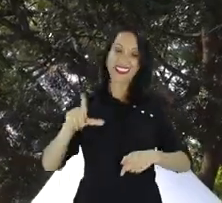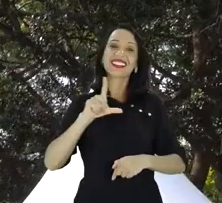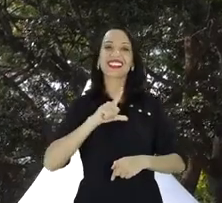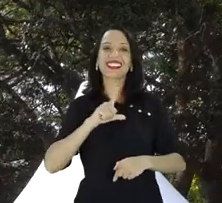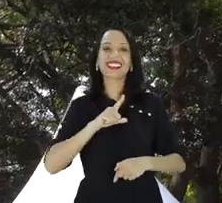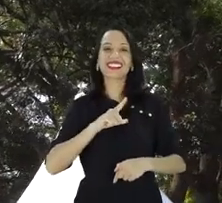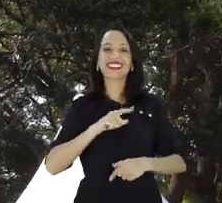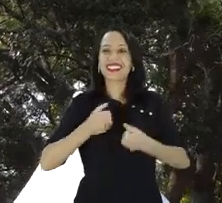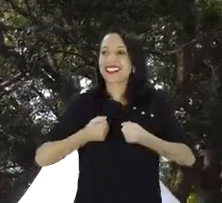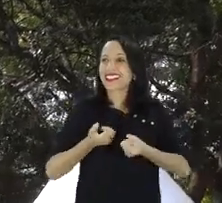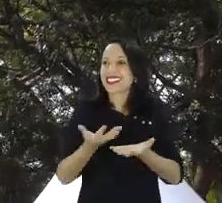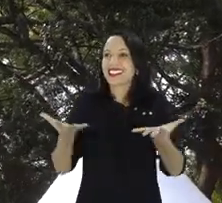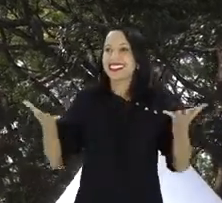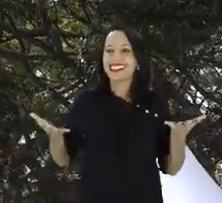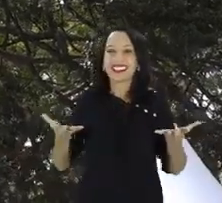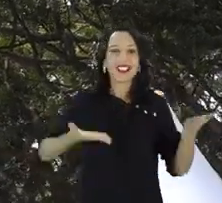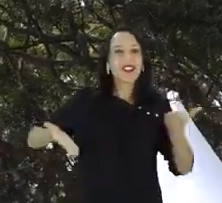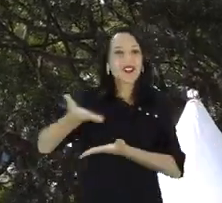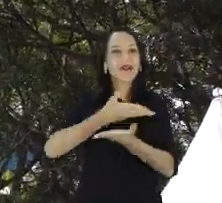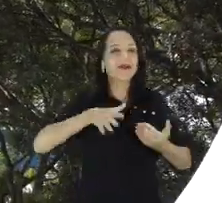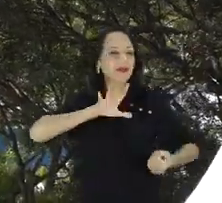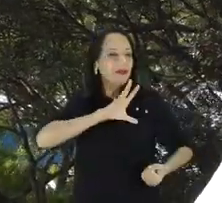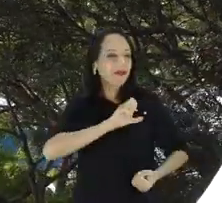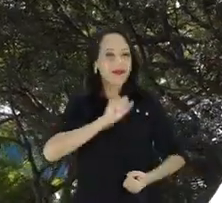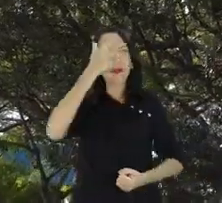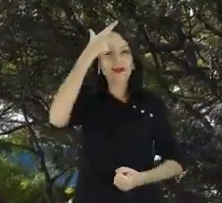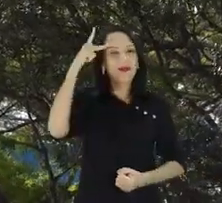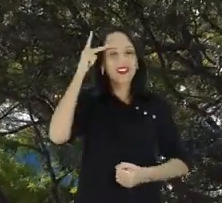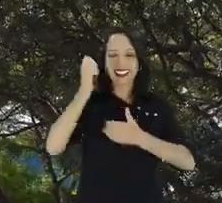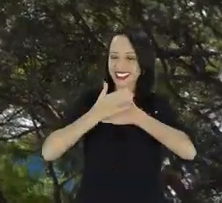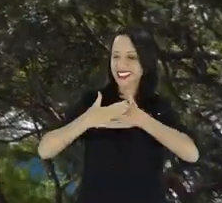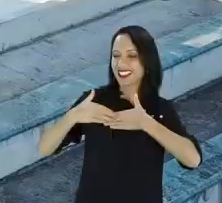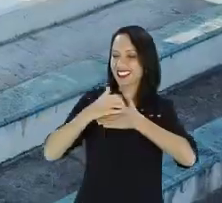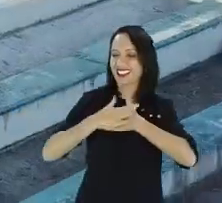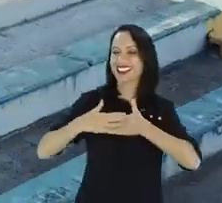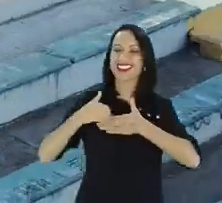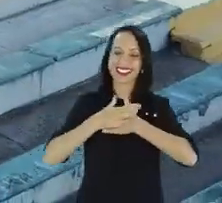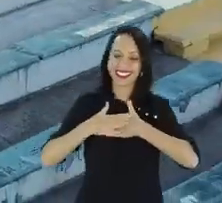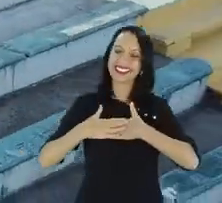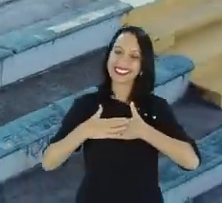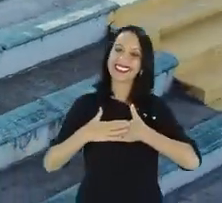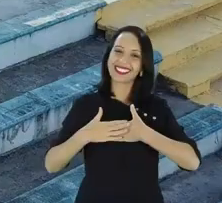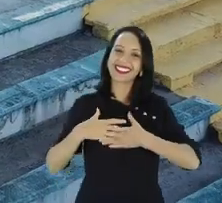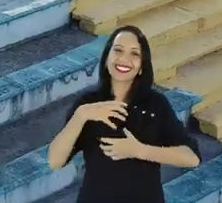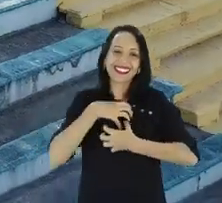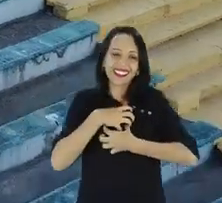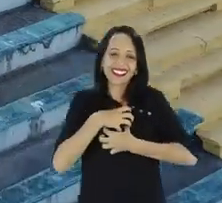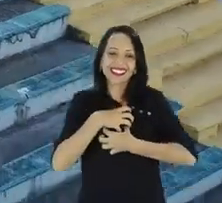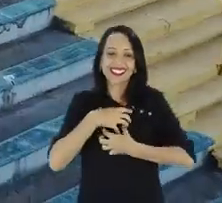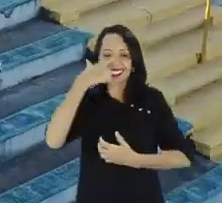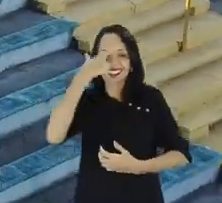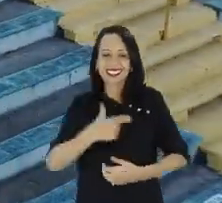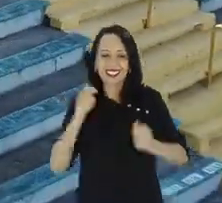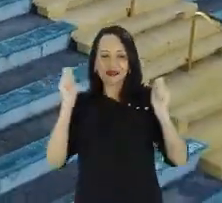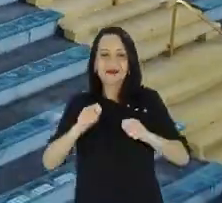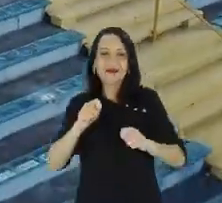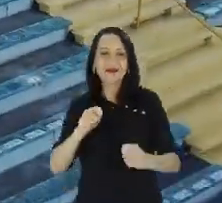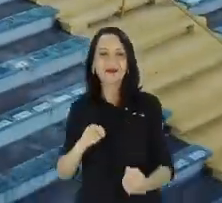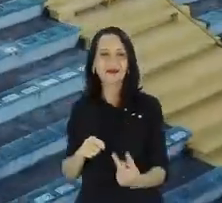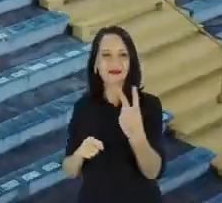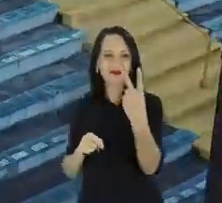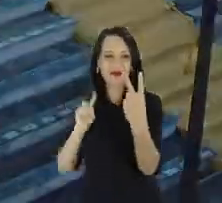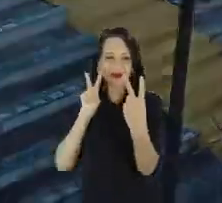estaria devolvendo esse amor de tantas pessoas que sempre foram tão carinhosas com ele e essa é a forma de dizer eu também tô te vendo de volta